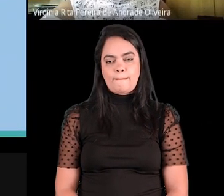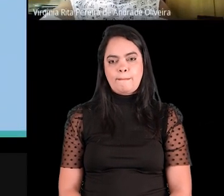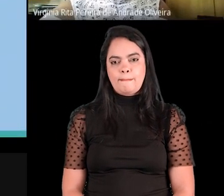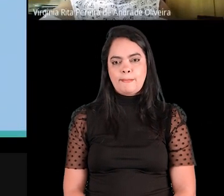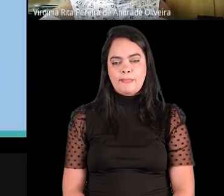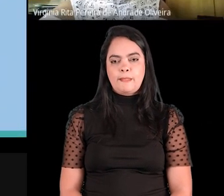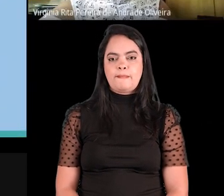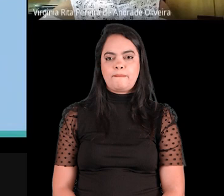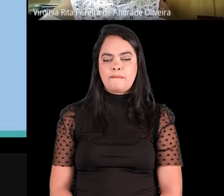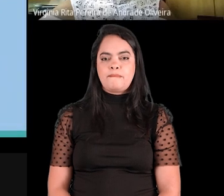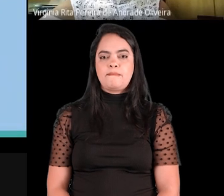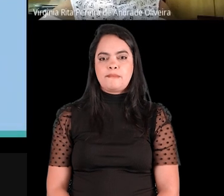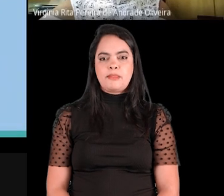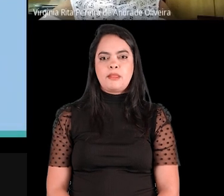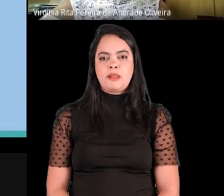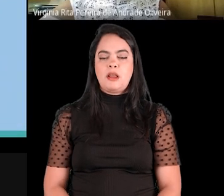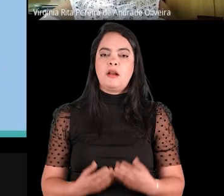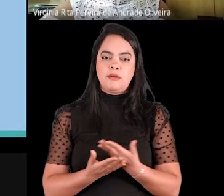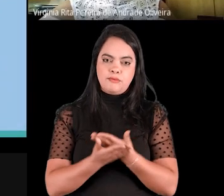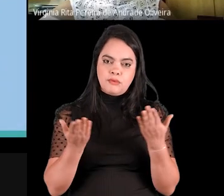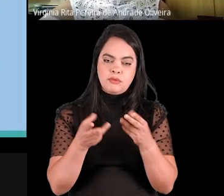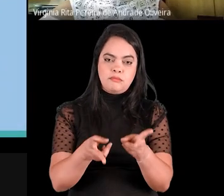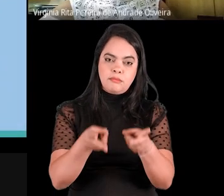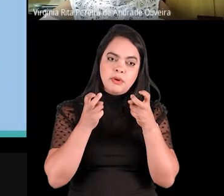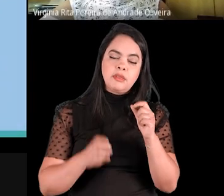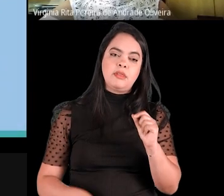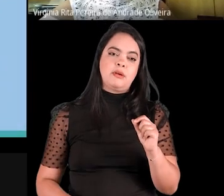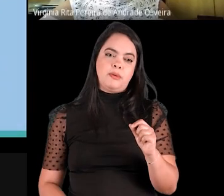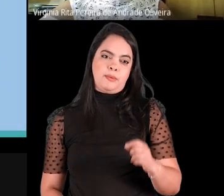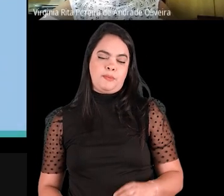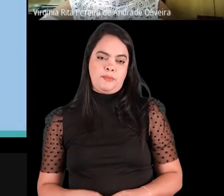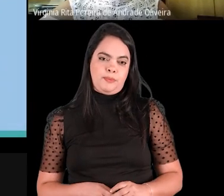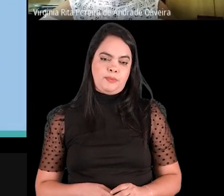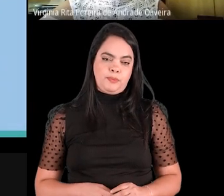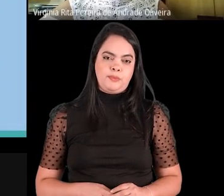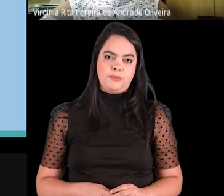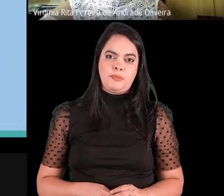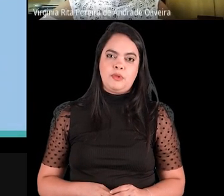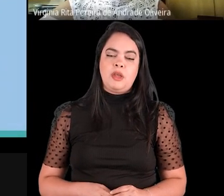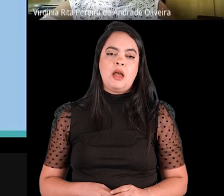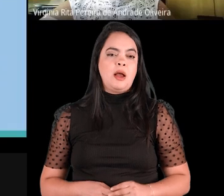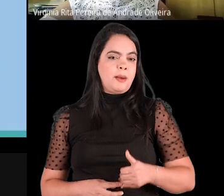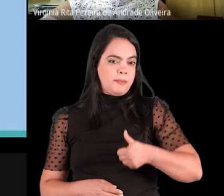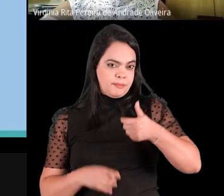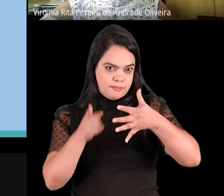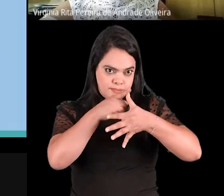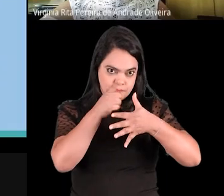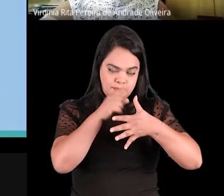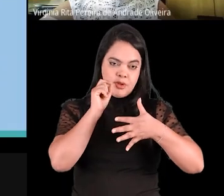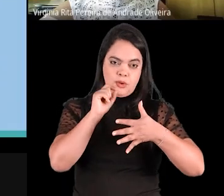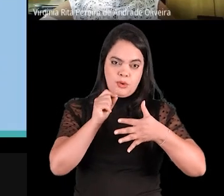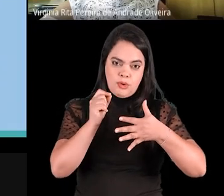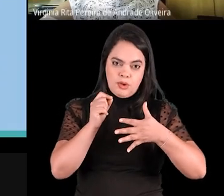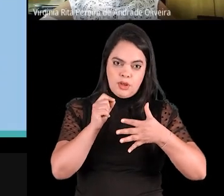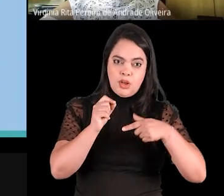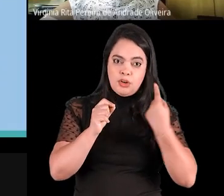Bom, e aí vocês puderam perceber que um dos primeiros aspectos, né, da acessibilidade que a gente vai chamar atenção aqui para